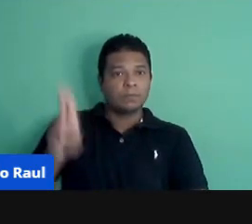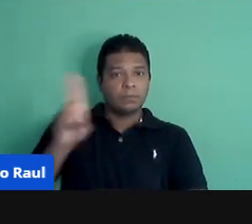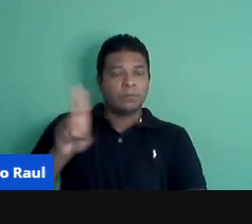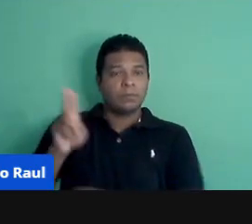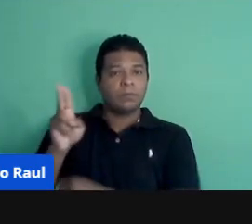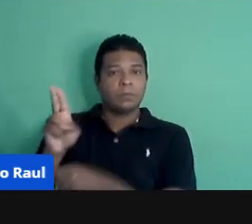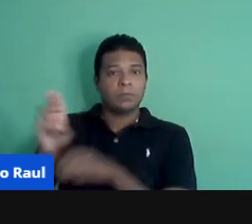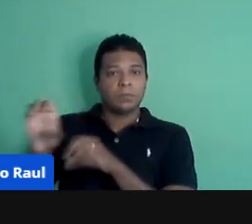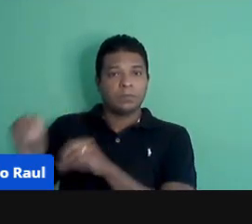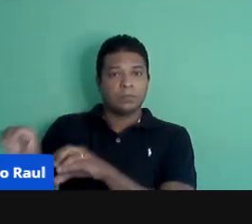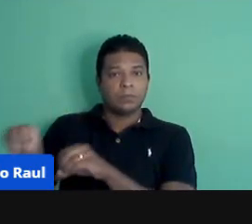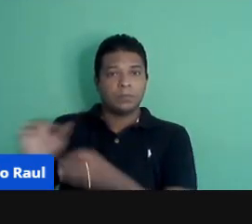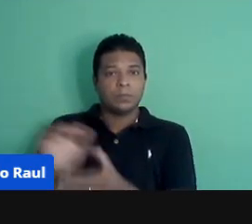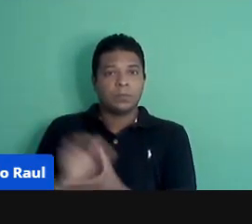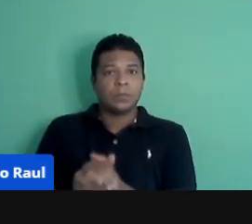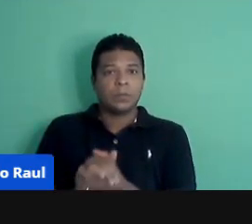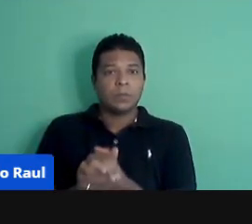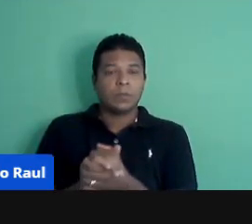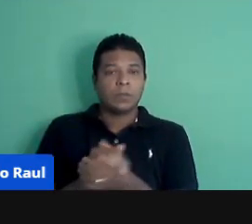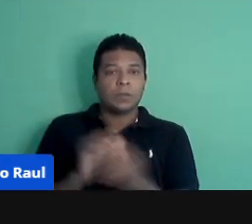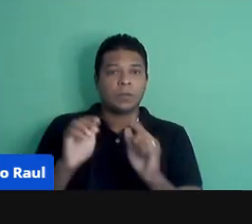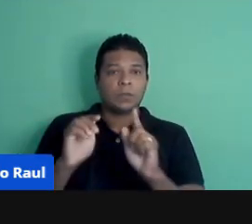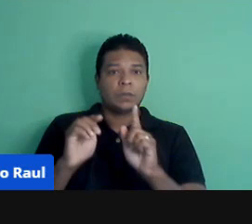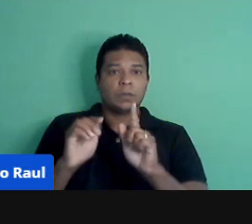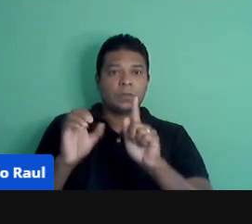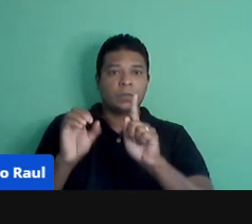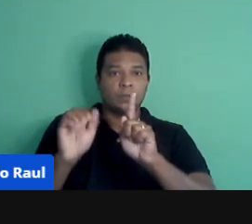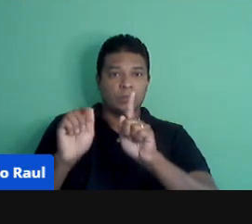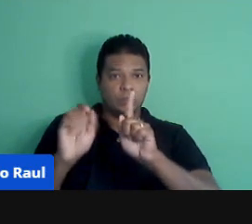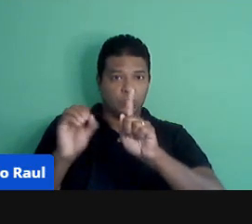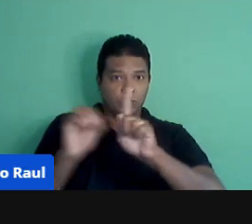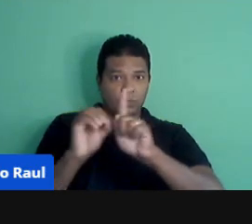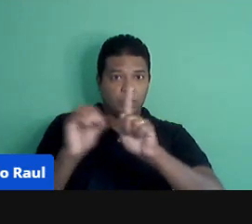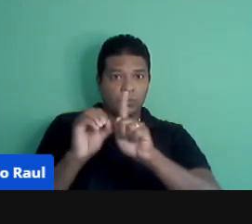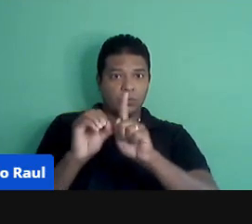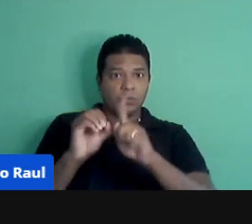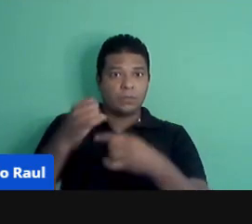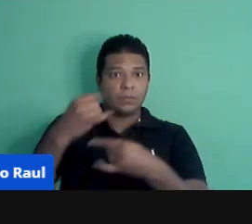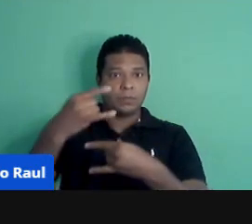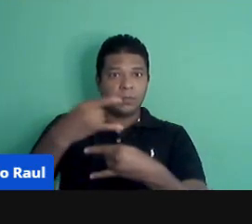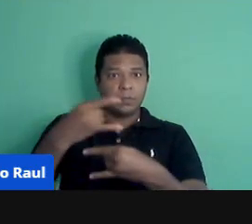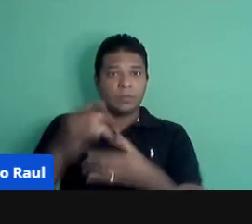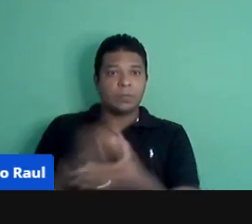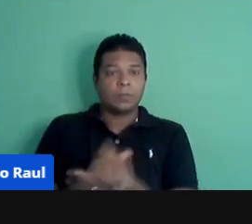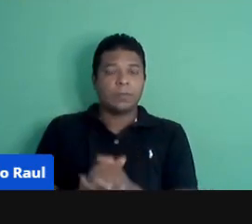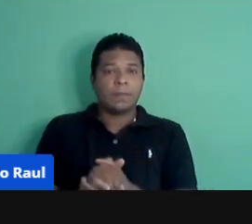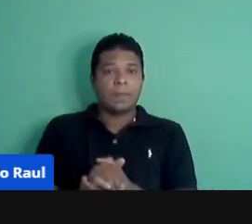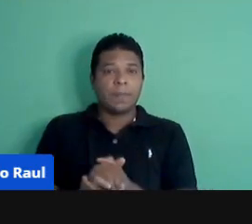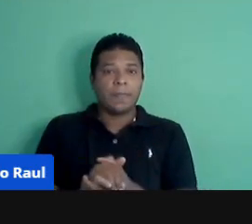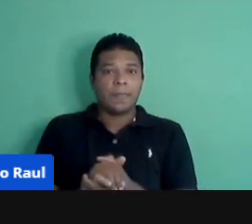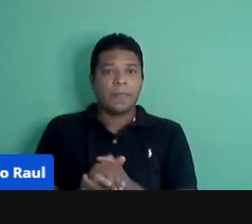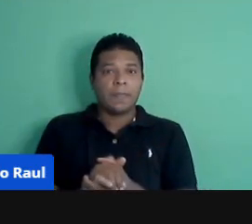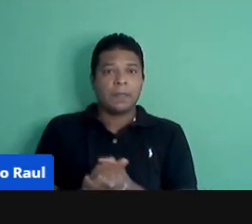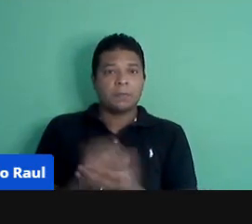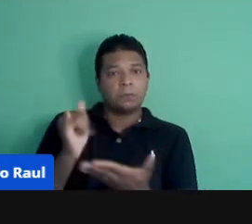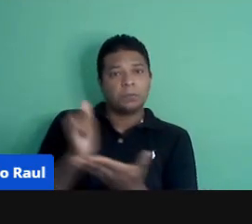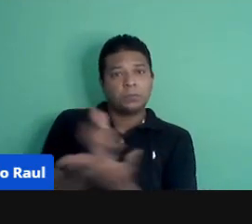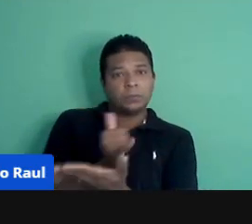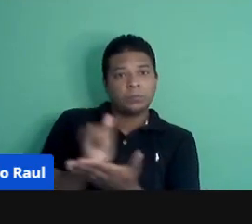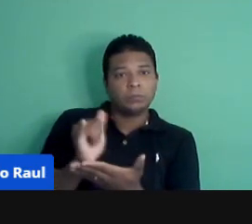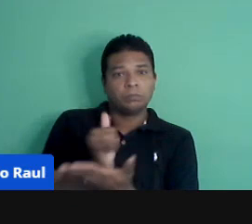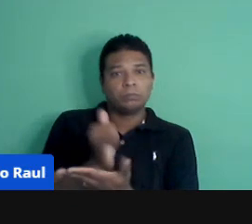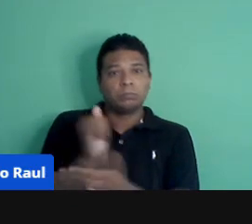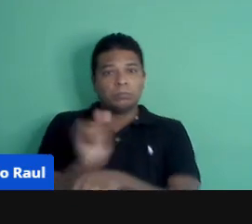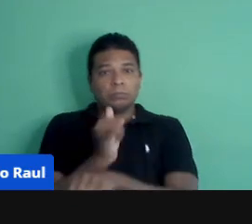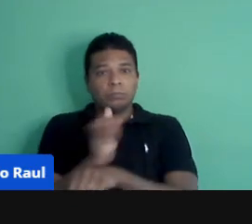Então, além do Google Meet, ao longo, né, do ano letivo, eu variei um pouquinho as estratégias entre